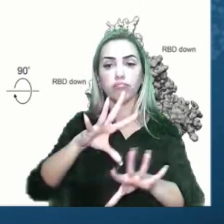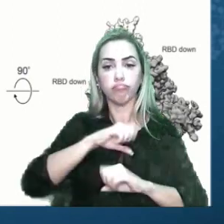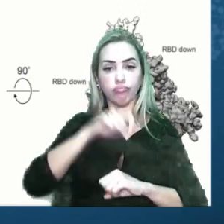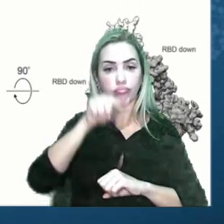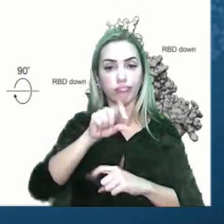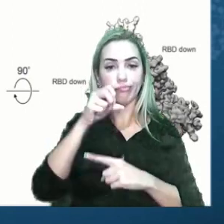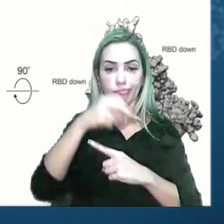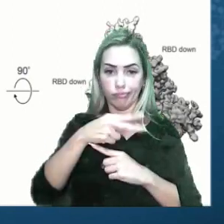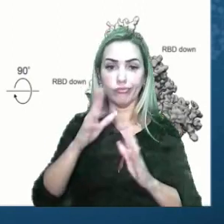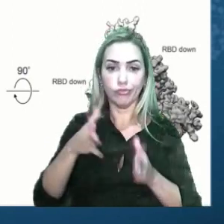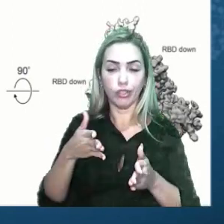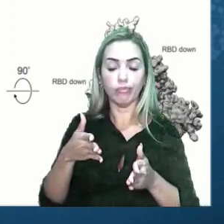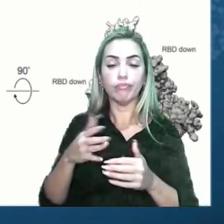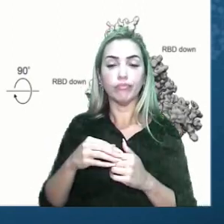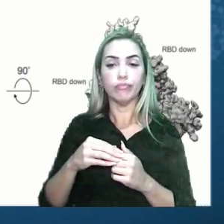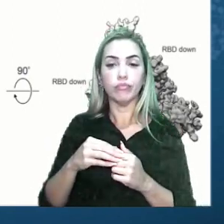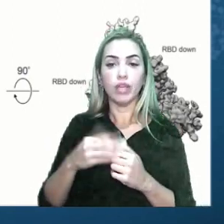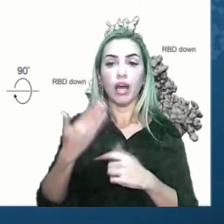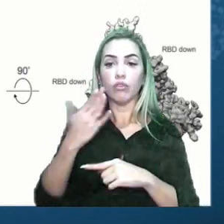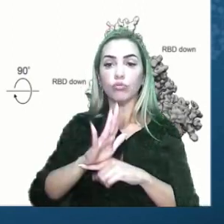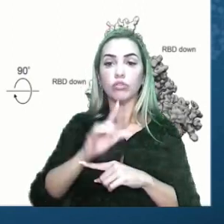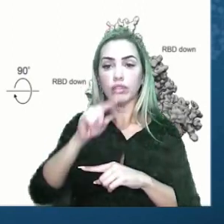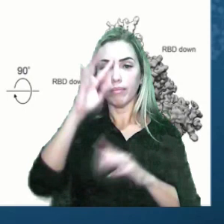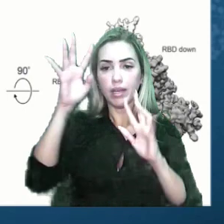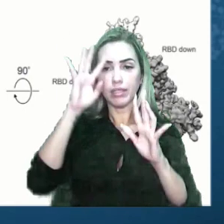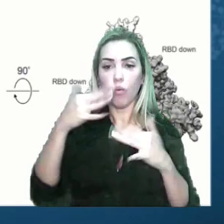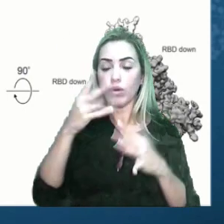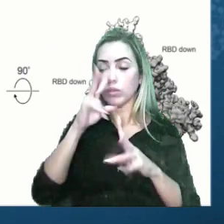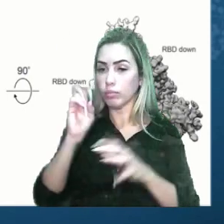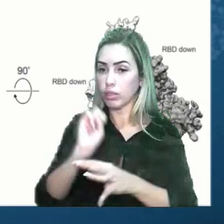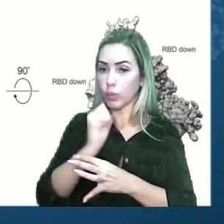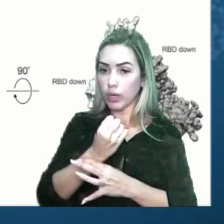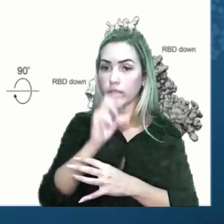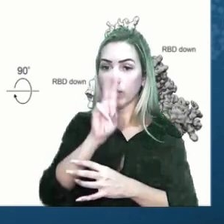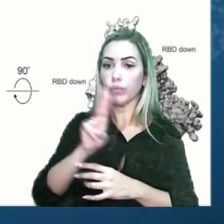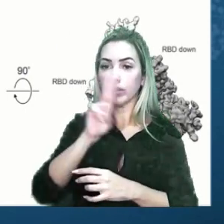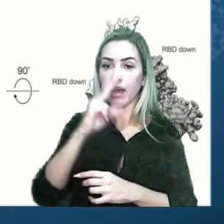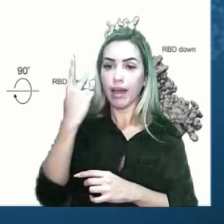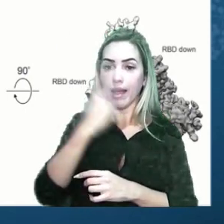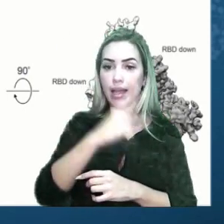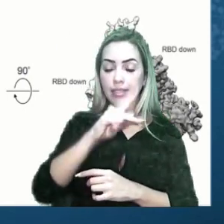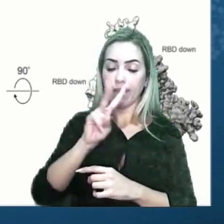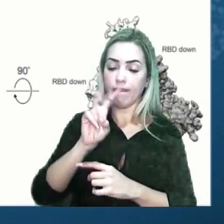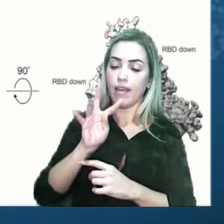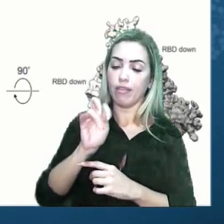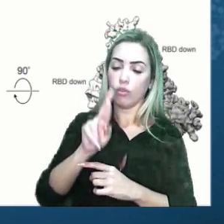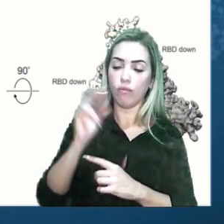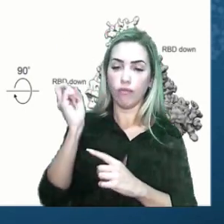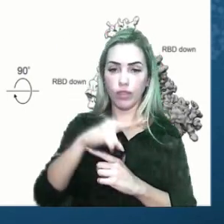infectadas com esse vírus, e ajuda quando você pensa em segurança de usar essa vetor